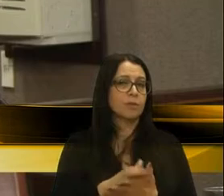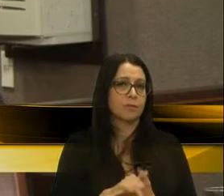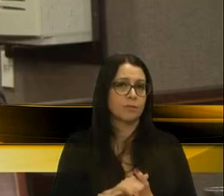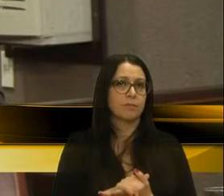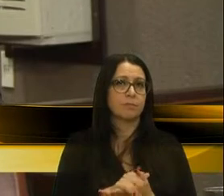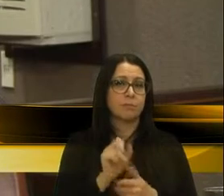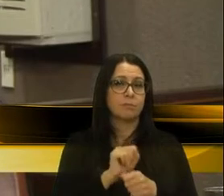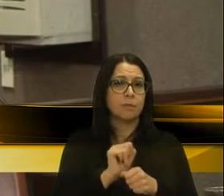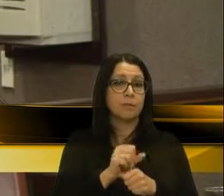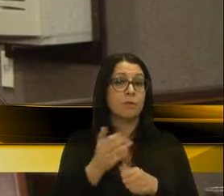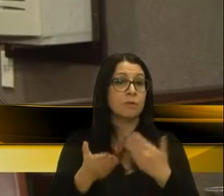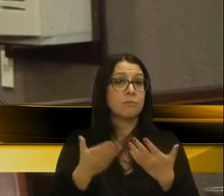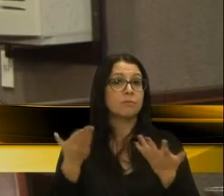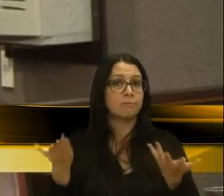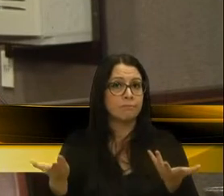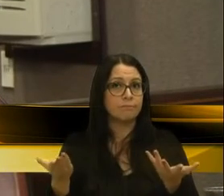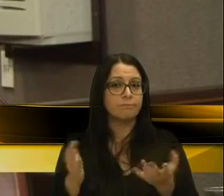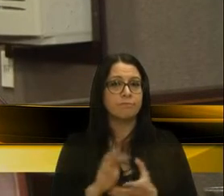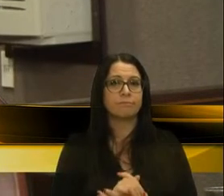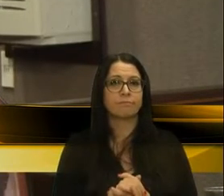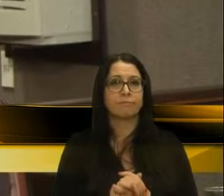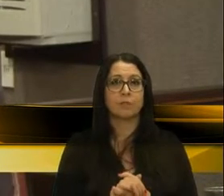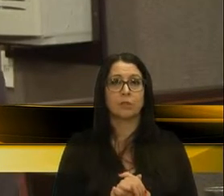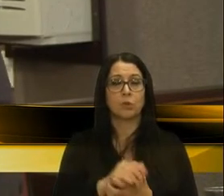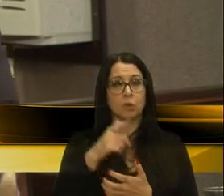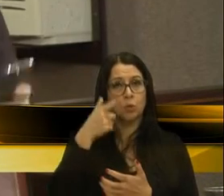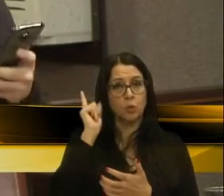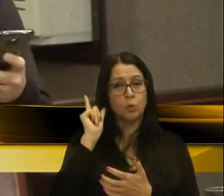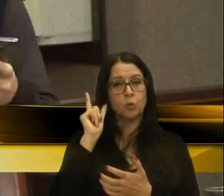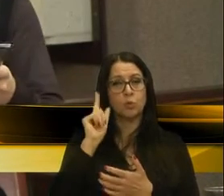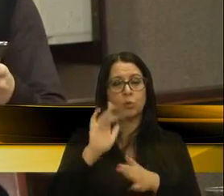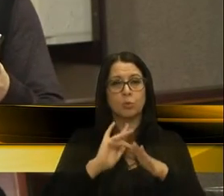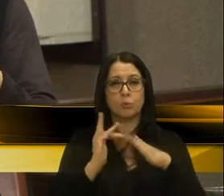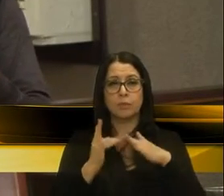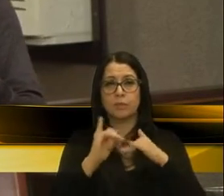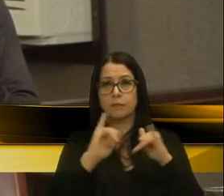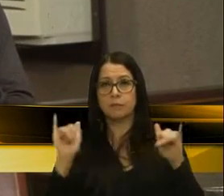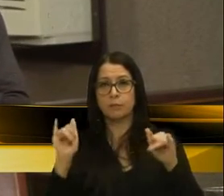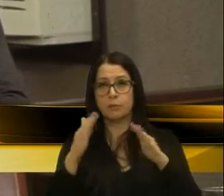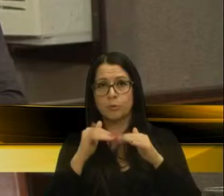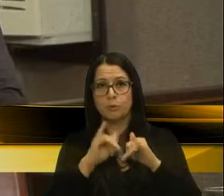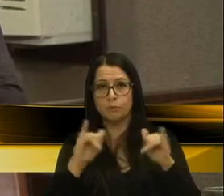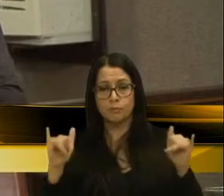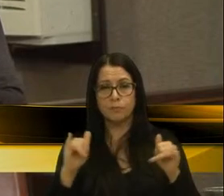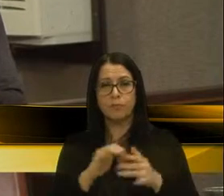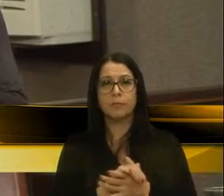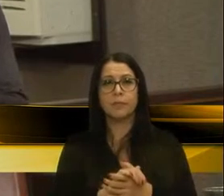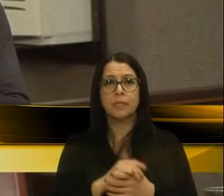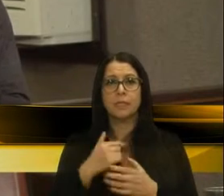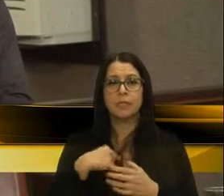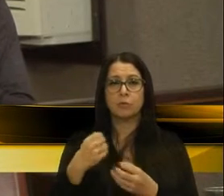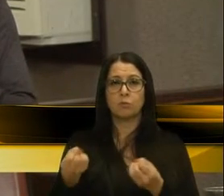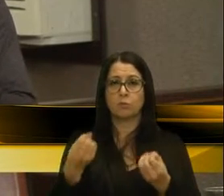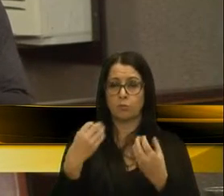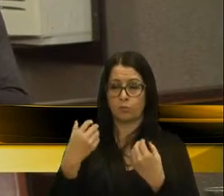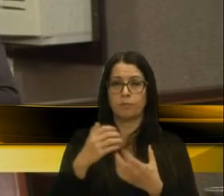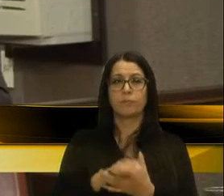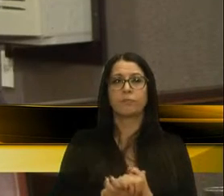horas para esperar um atendimento. Ontem, quando a imprensa noticiou esse pedido de informações, eu recebi